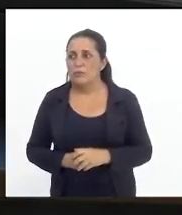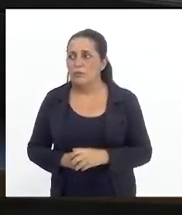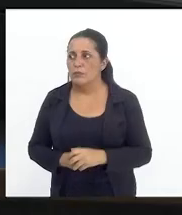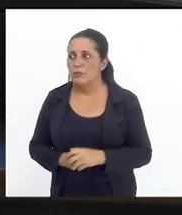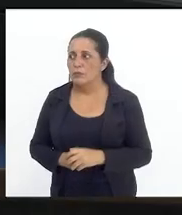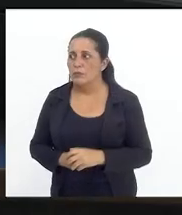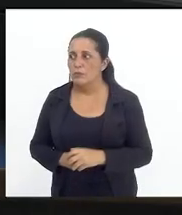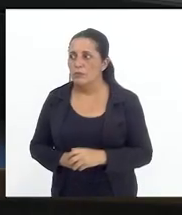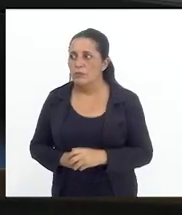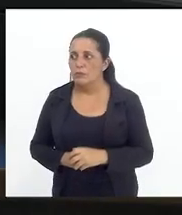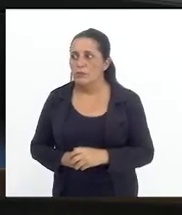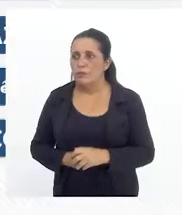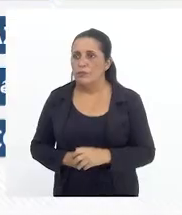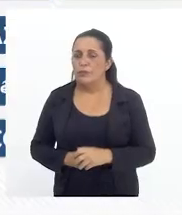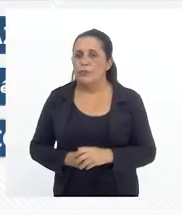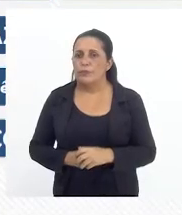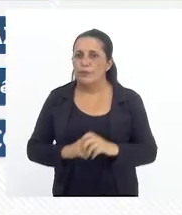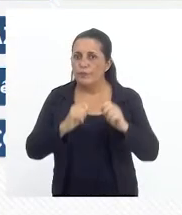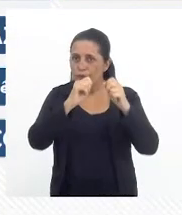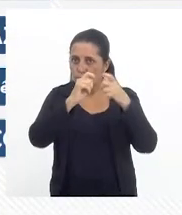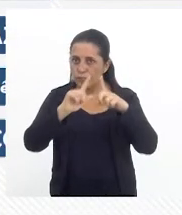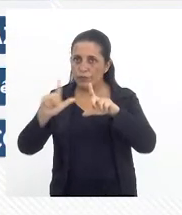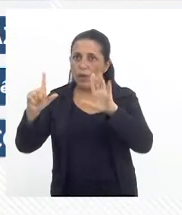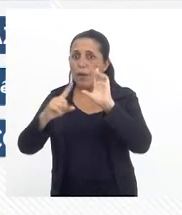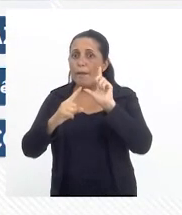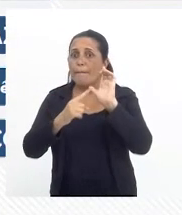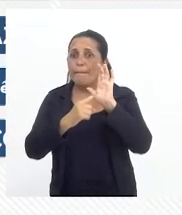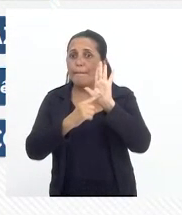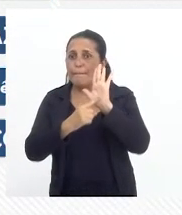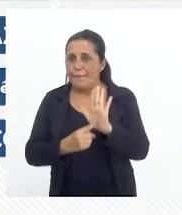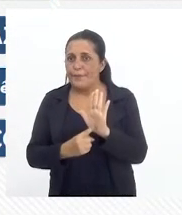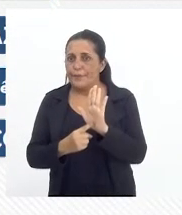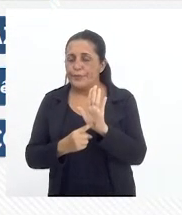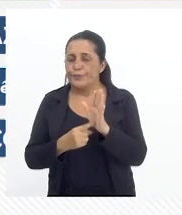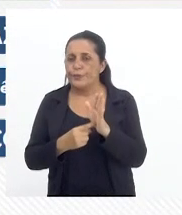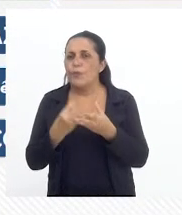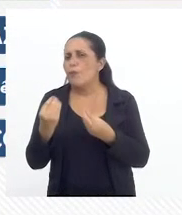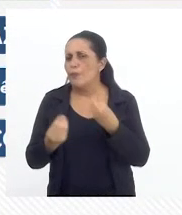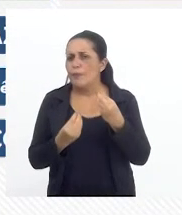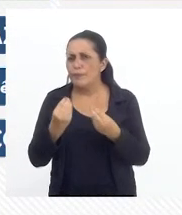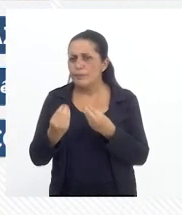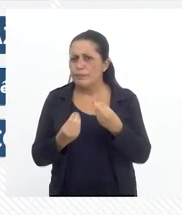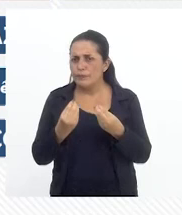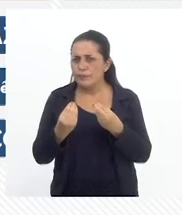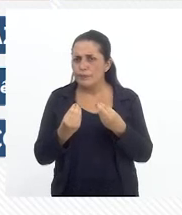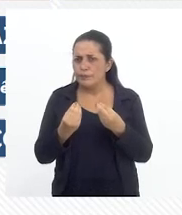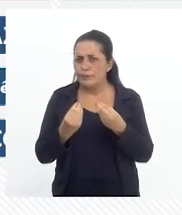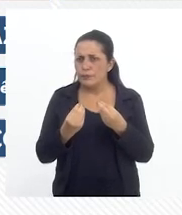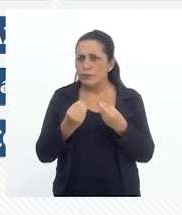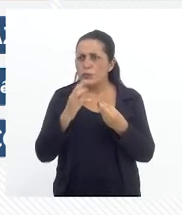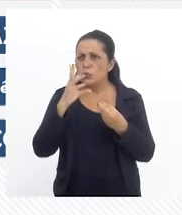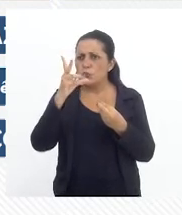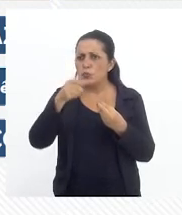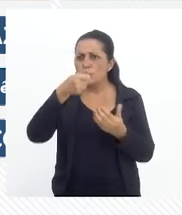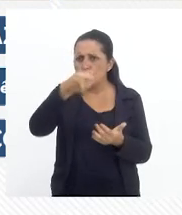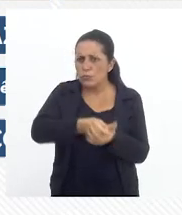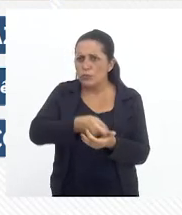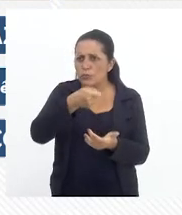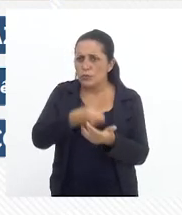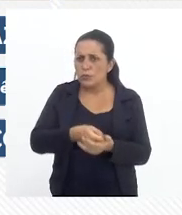é bom esse quadro aí mostra as medidas obrigatórias são oito